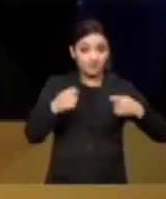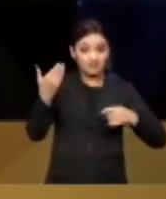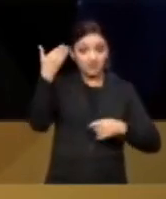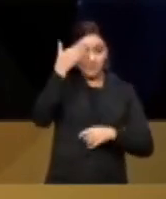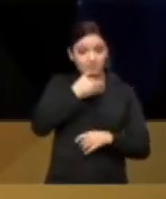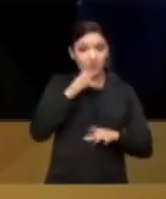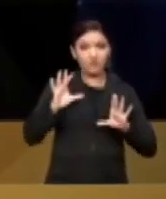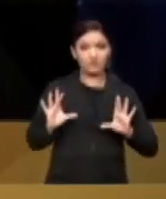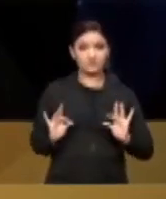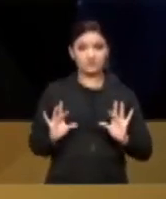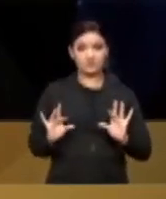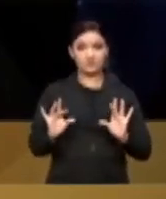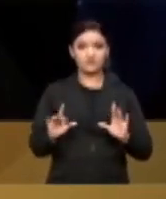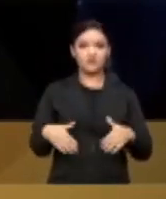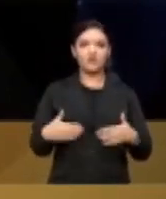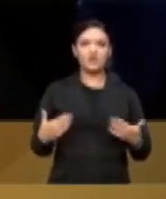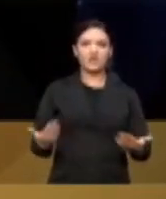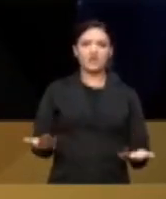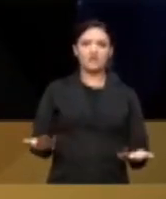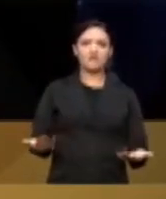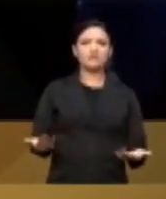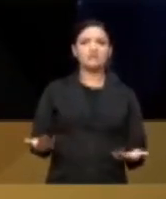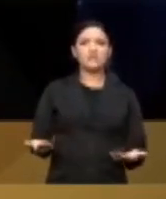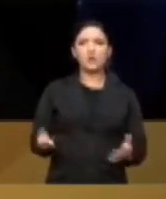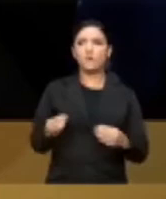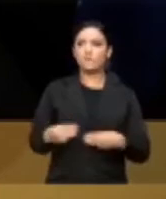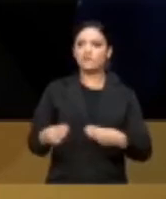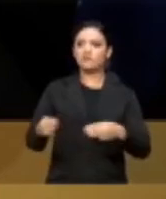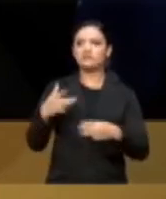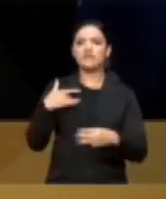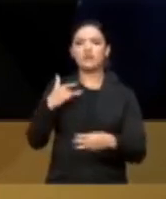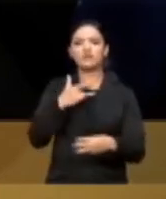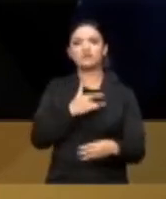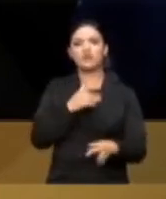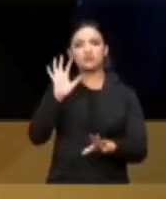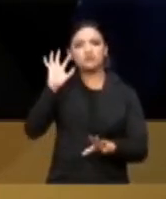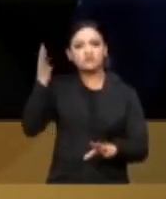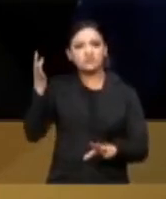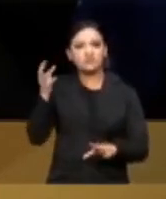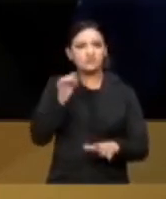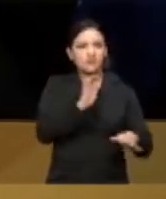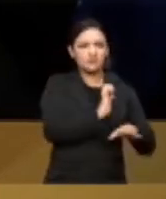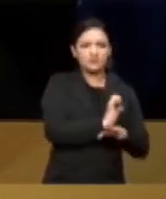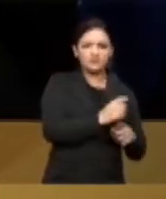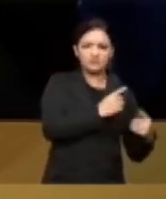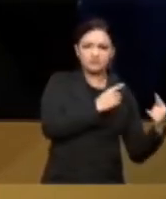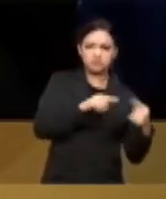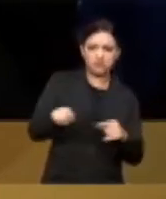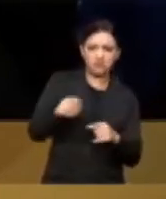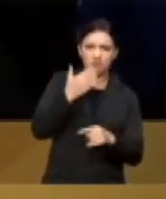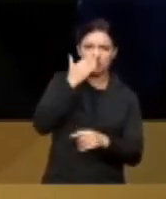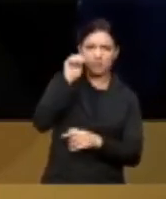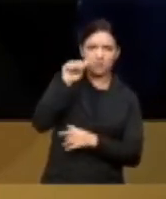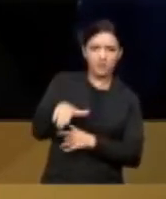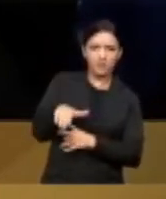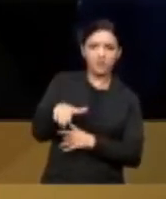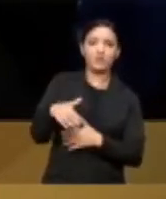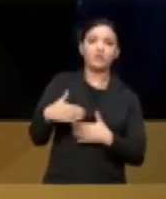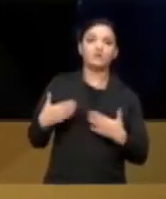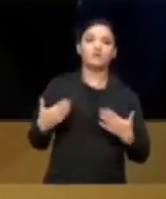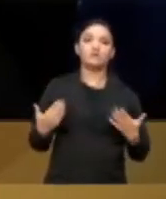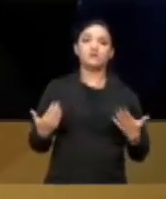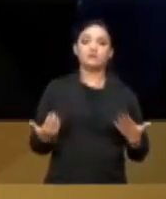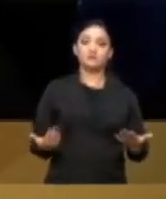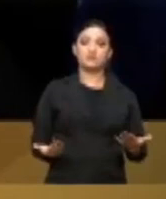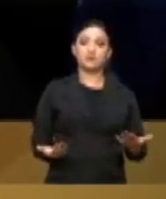a orientação adotada pelo Ministério da Saúde, com o ônus adicional de demonstrar que os fundamentos empregados pelo